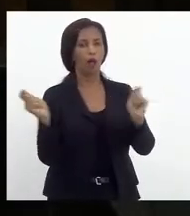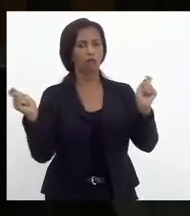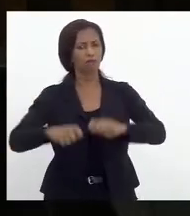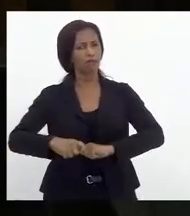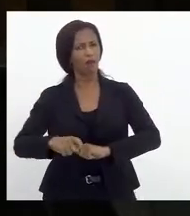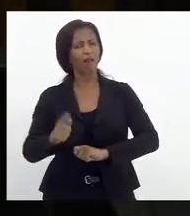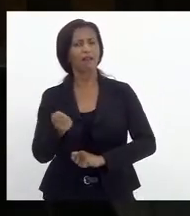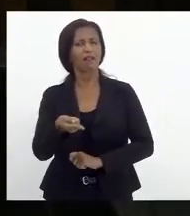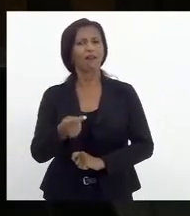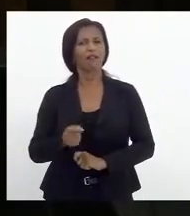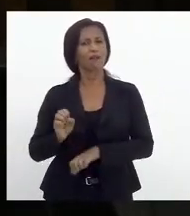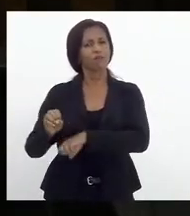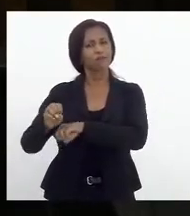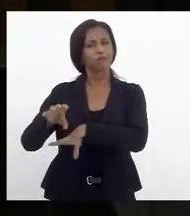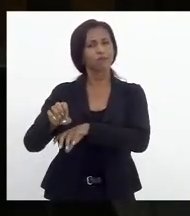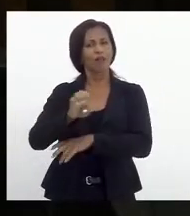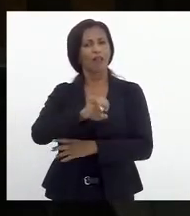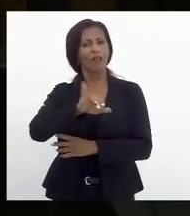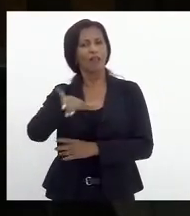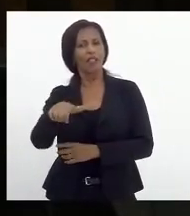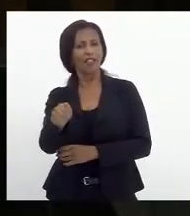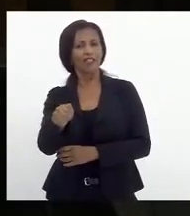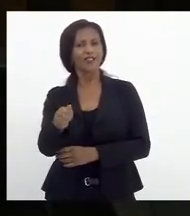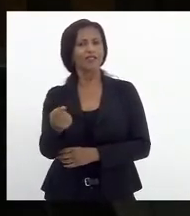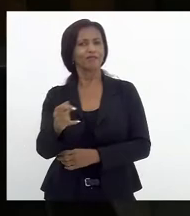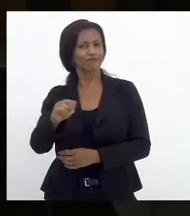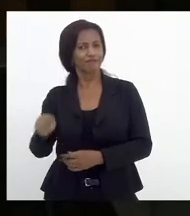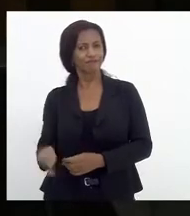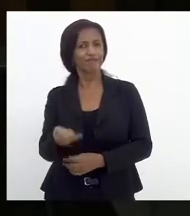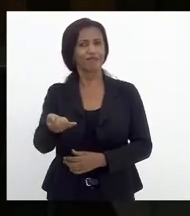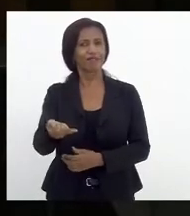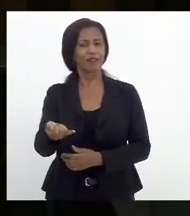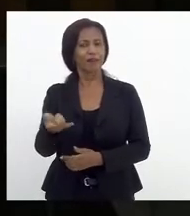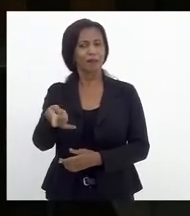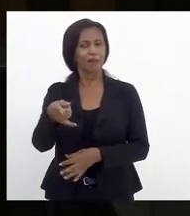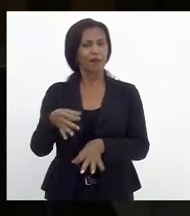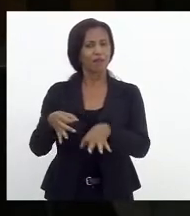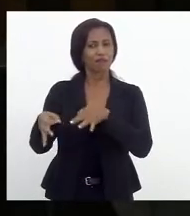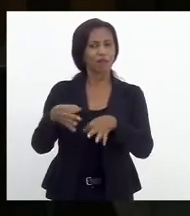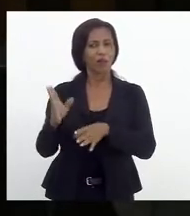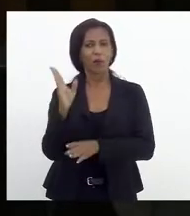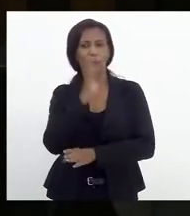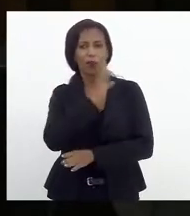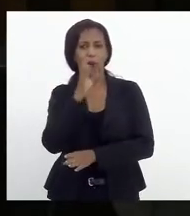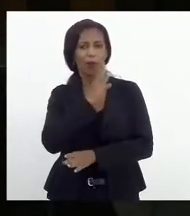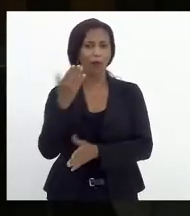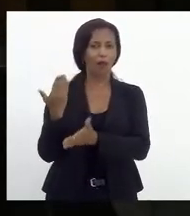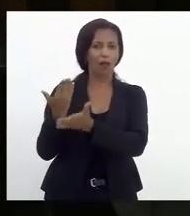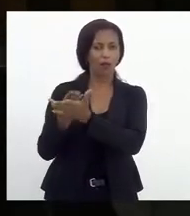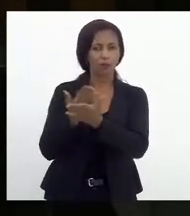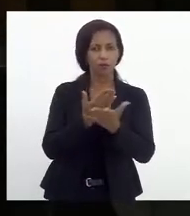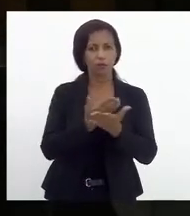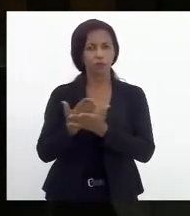fazer a educação de jovens e adultos, para poder fazer a aceleração escolar.